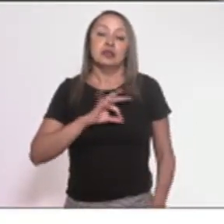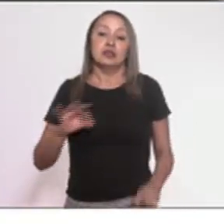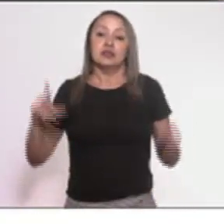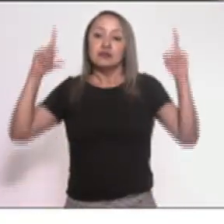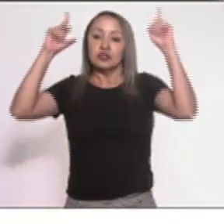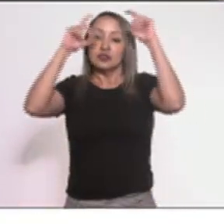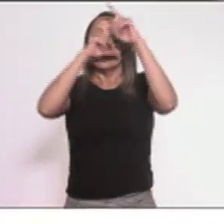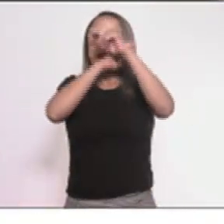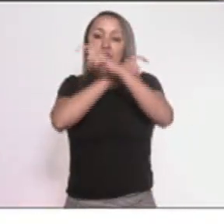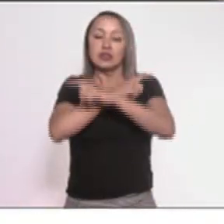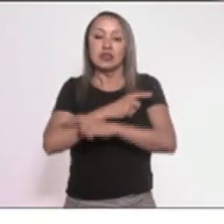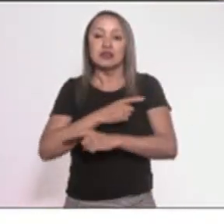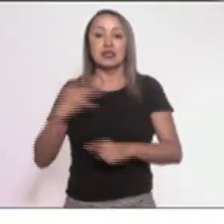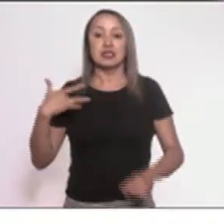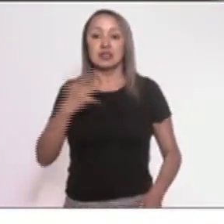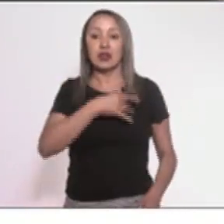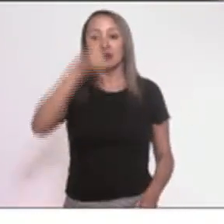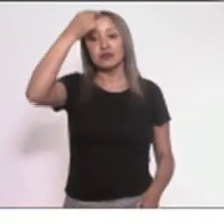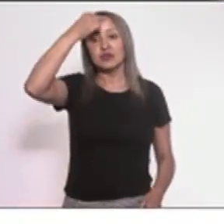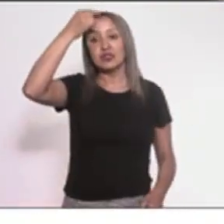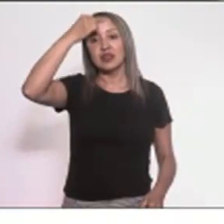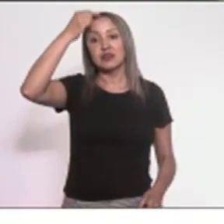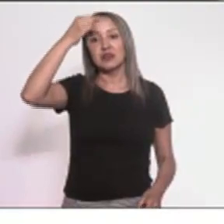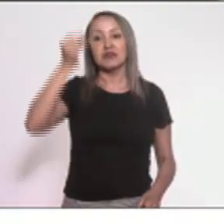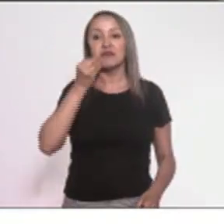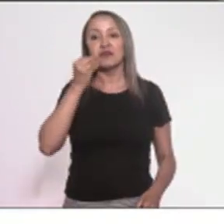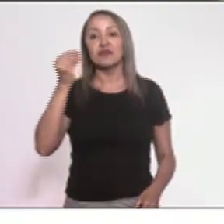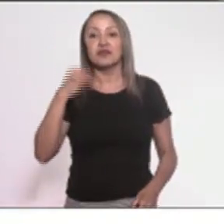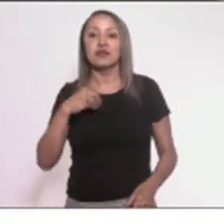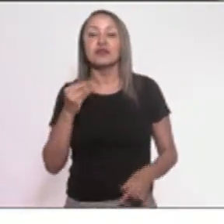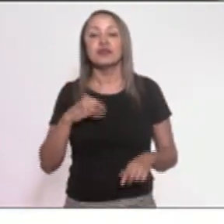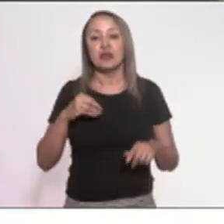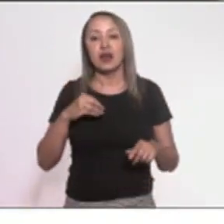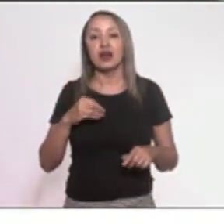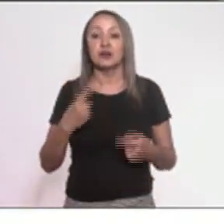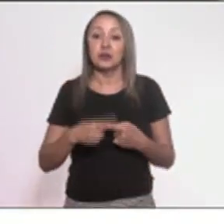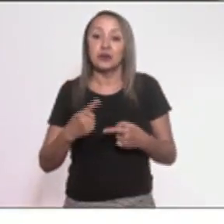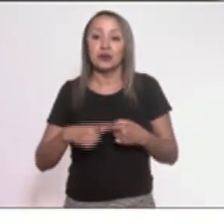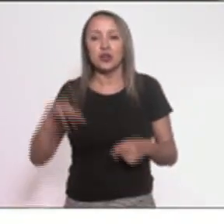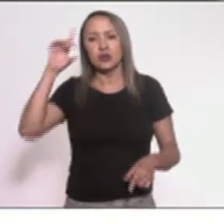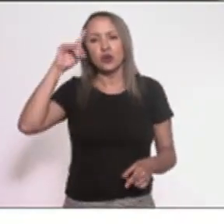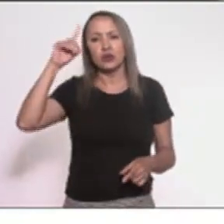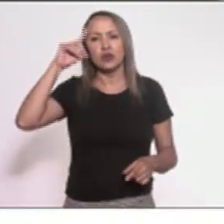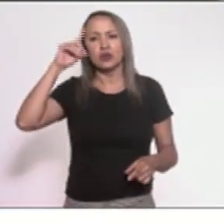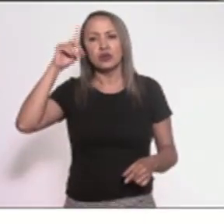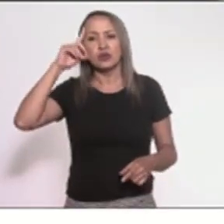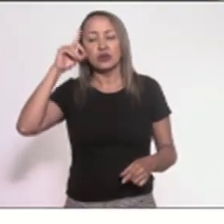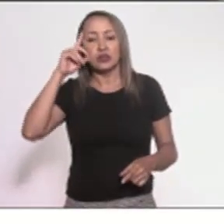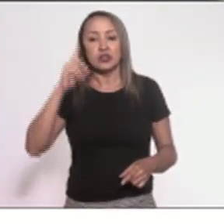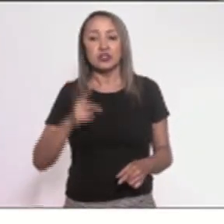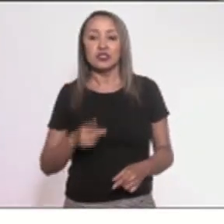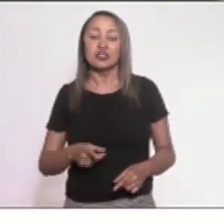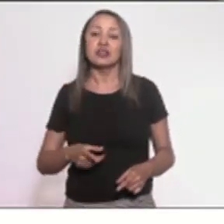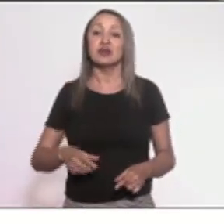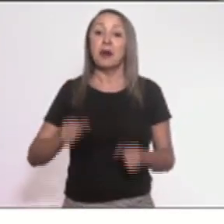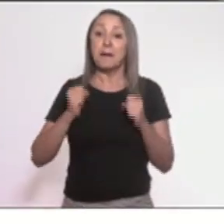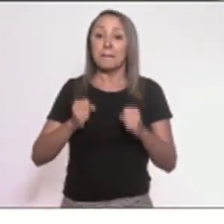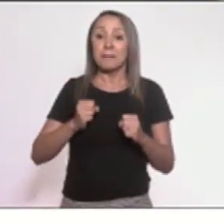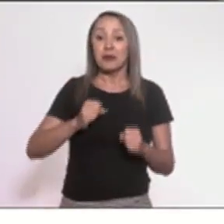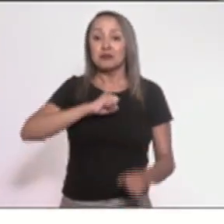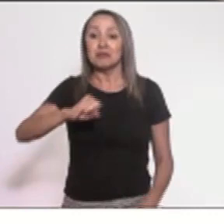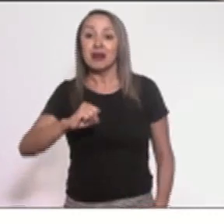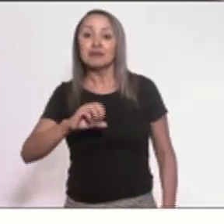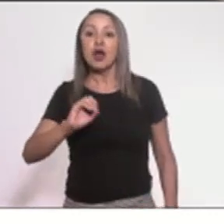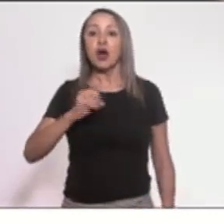com a sua saúde mental fragilizada. É óbvio, uma lógica de confronto dia a dia em que pode matar ou morrer, sem